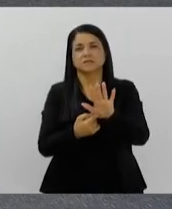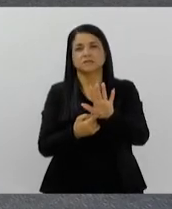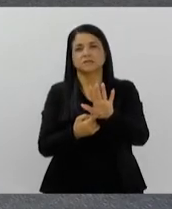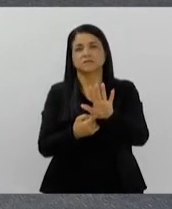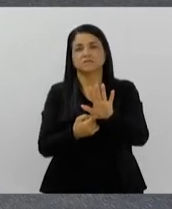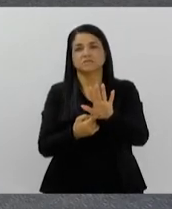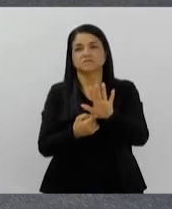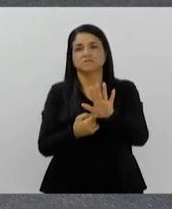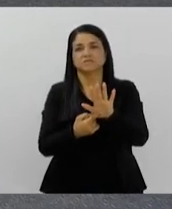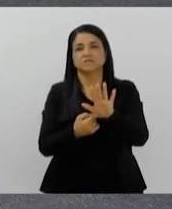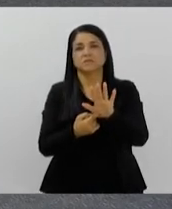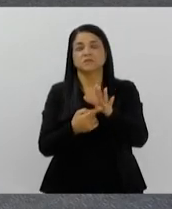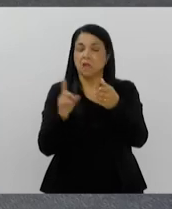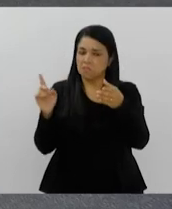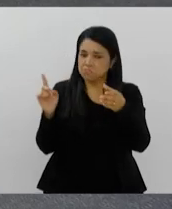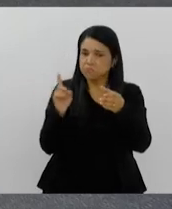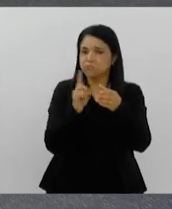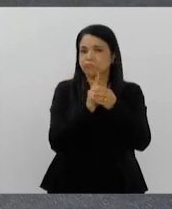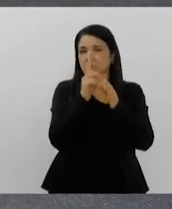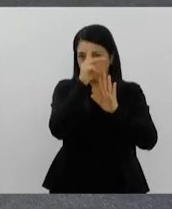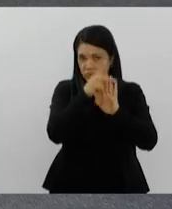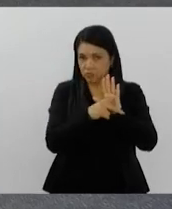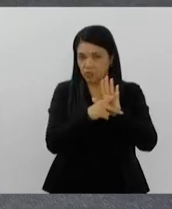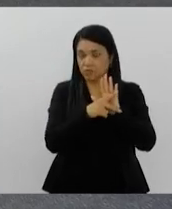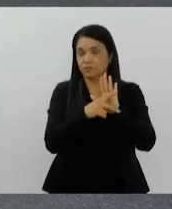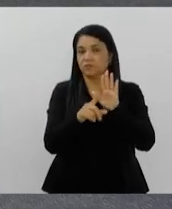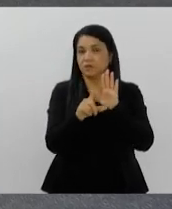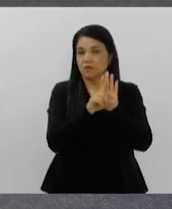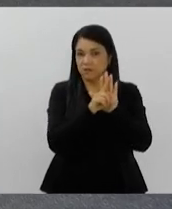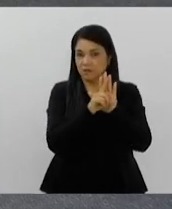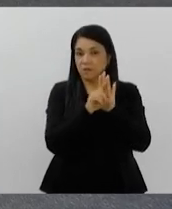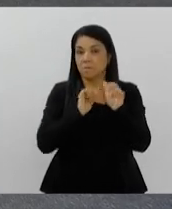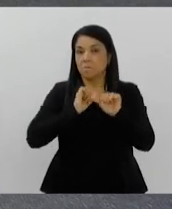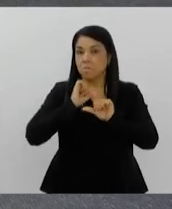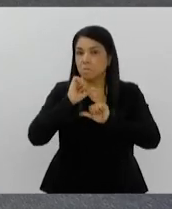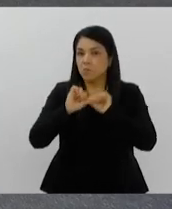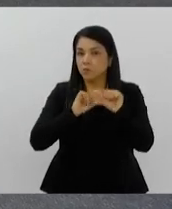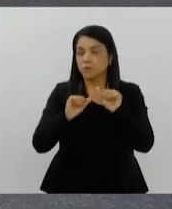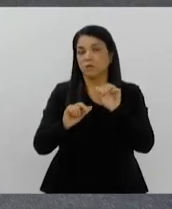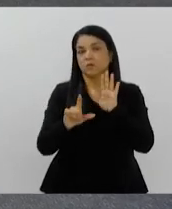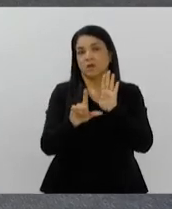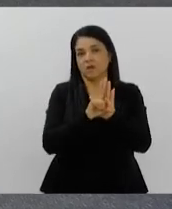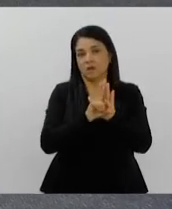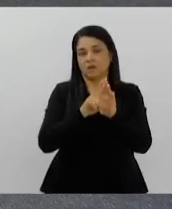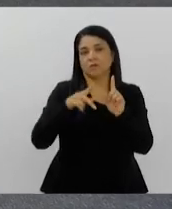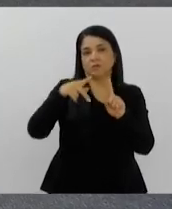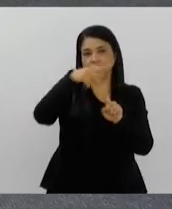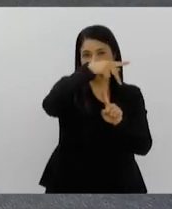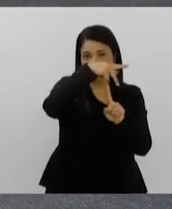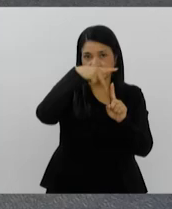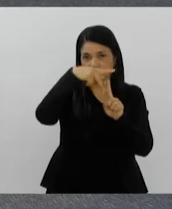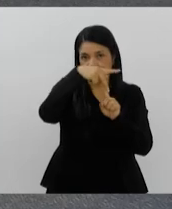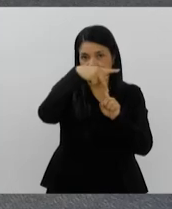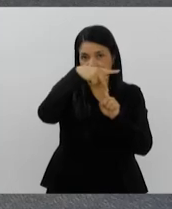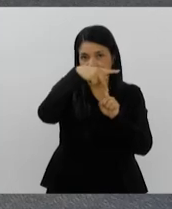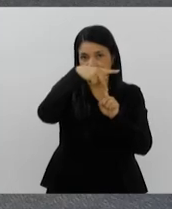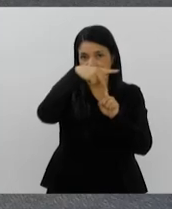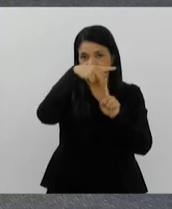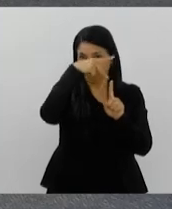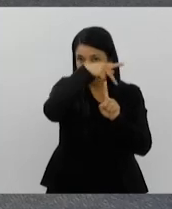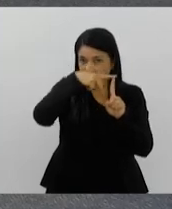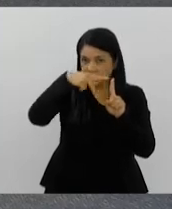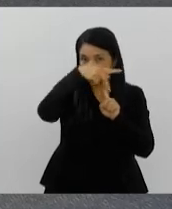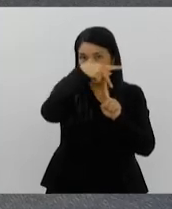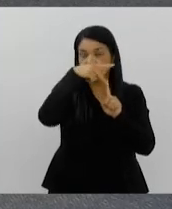está aberto para a coautoria, projeto de lei mudando a lei do Rio Previdência para que